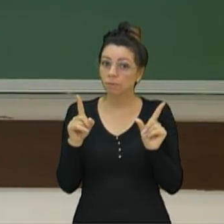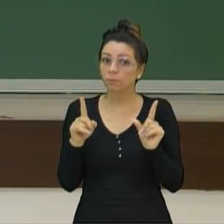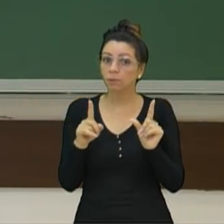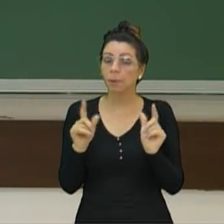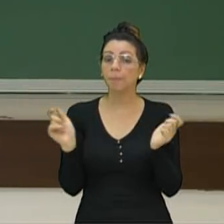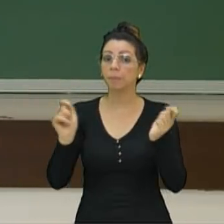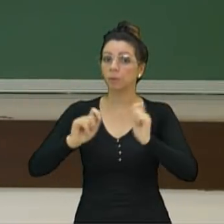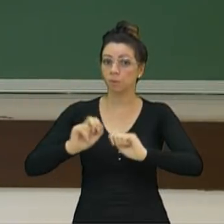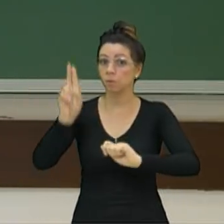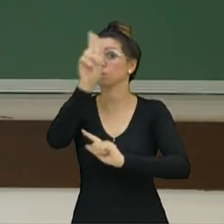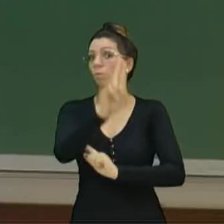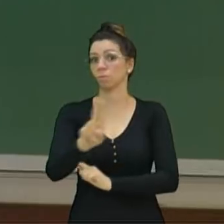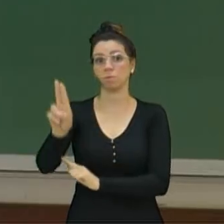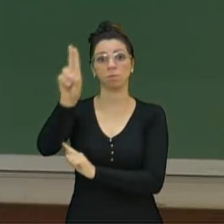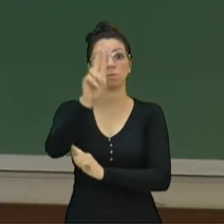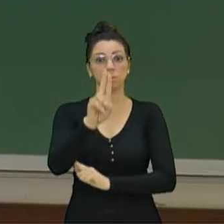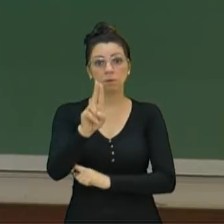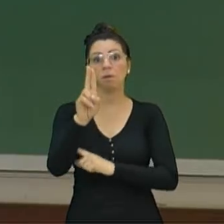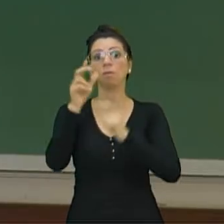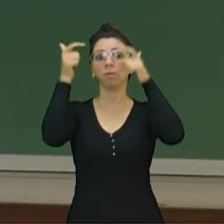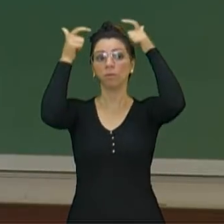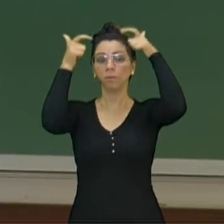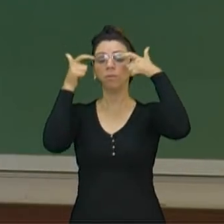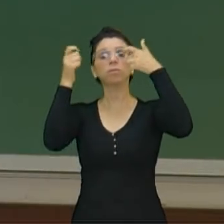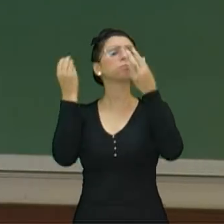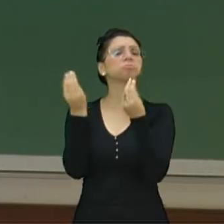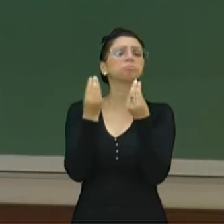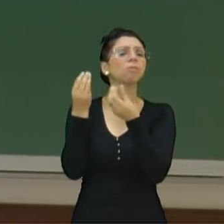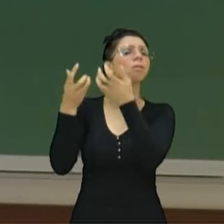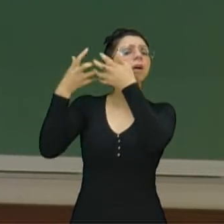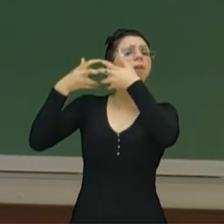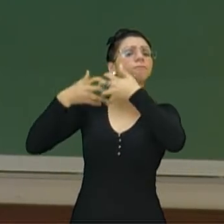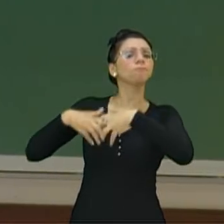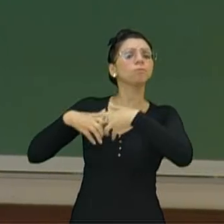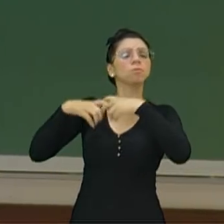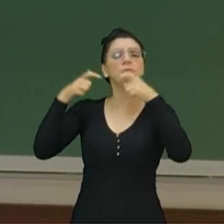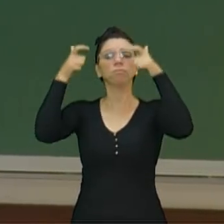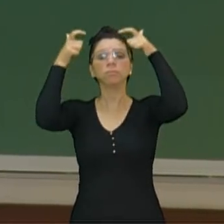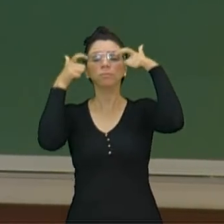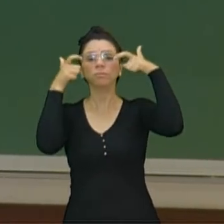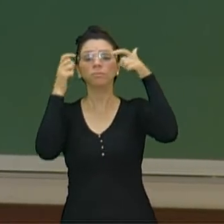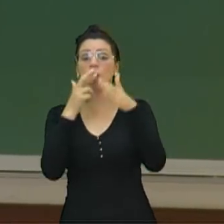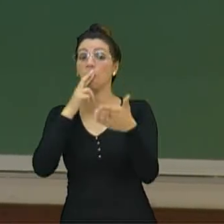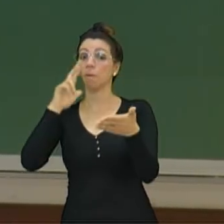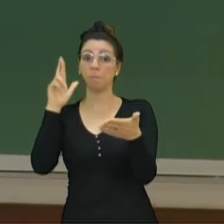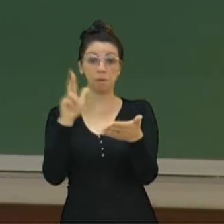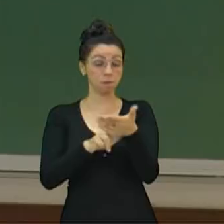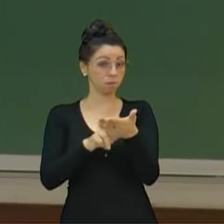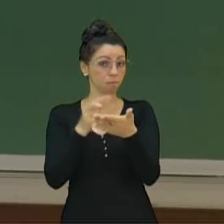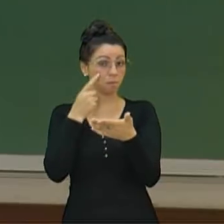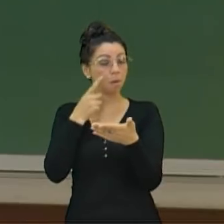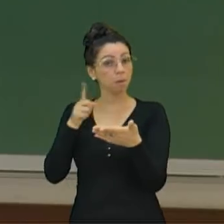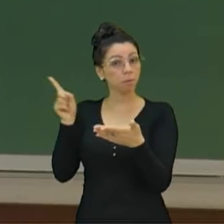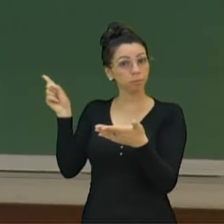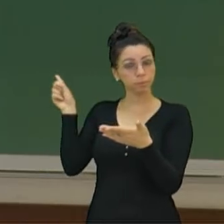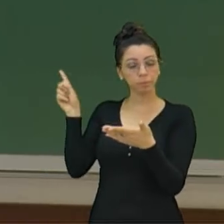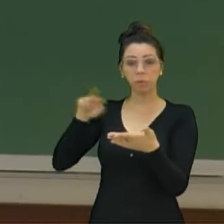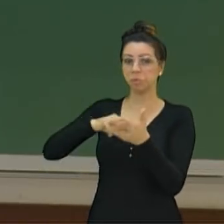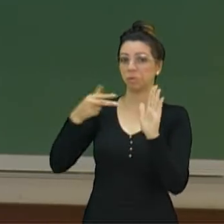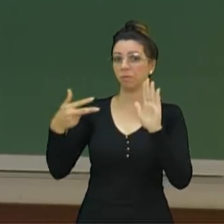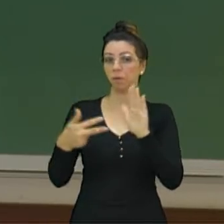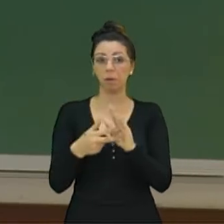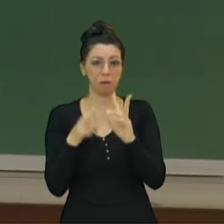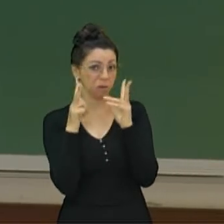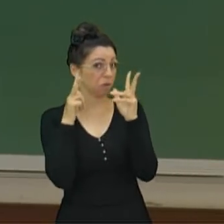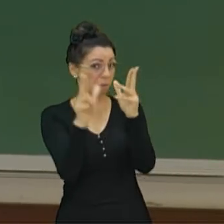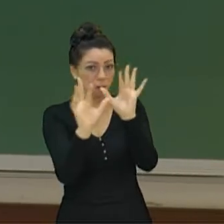devemos usar o capacete. Então, qual é a função dele? Então, aqui é uma resposta esperada. Não significa que tem que